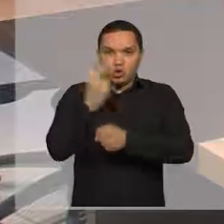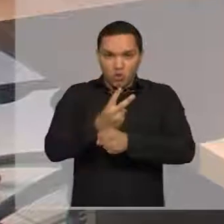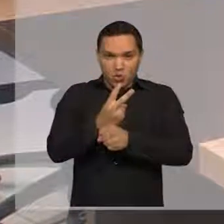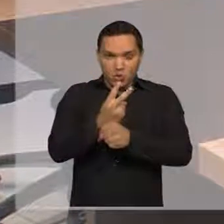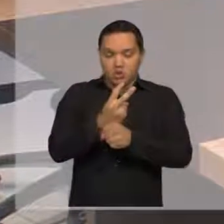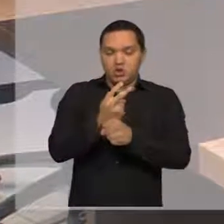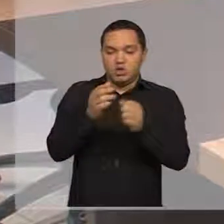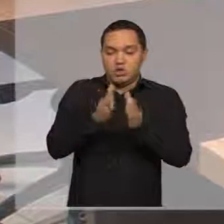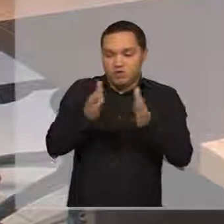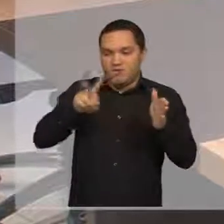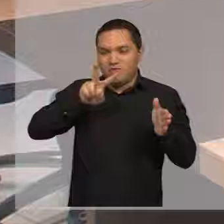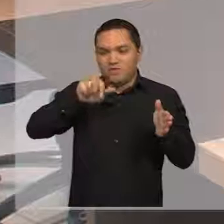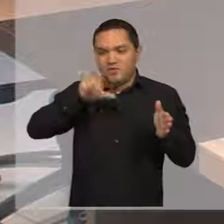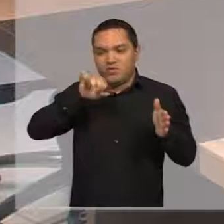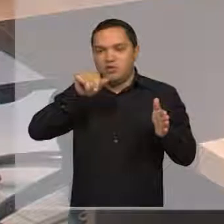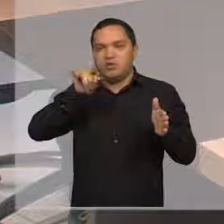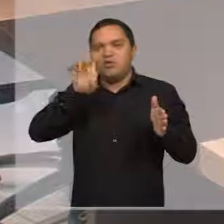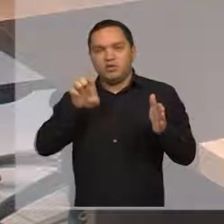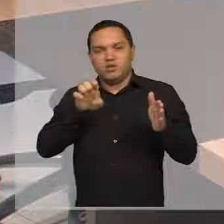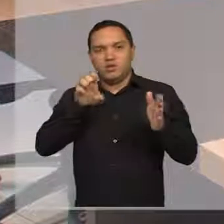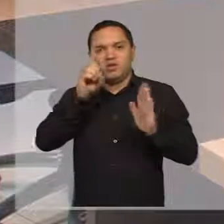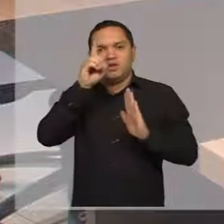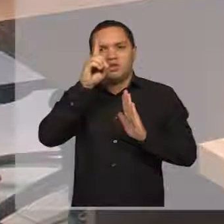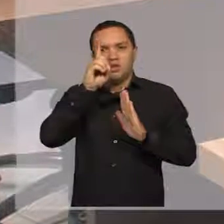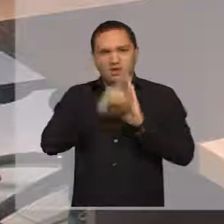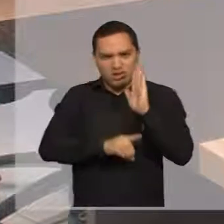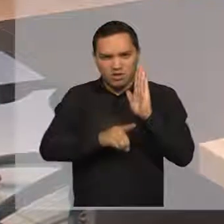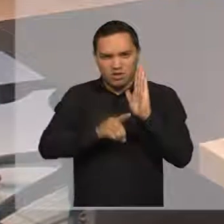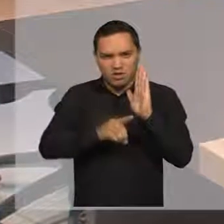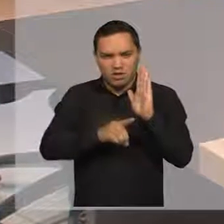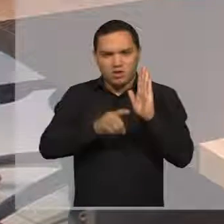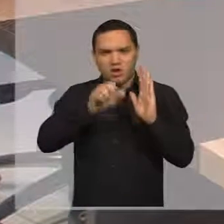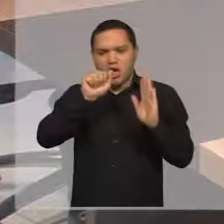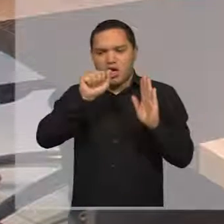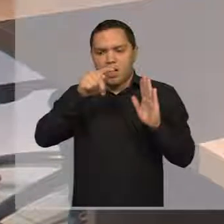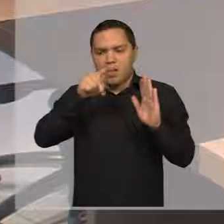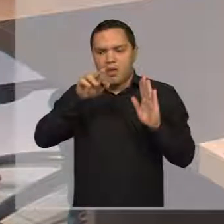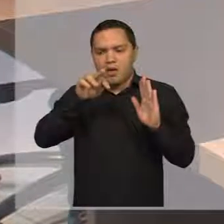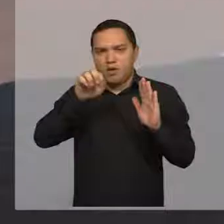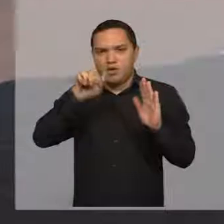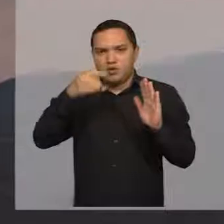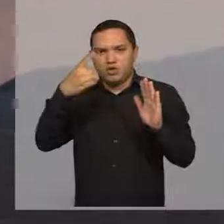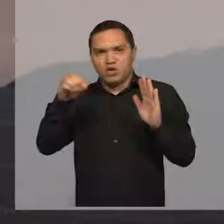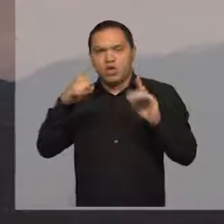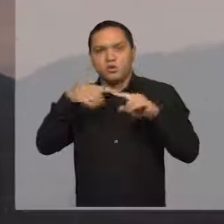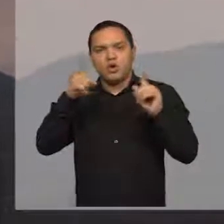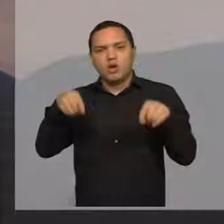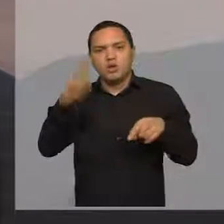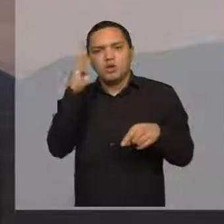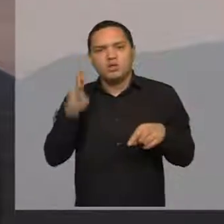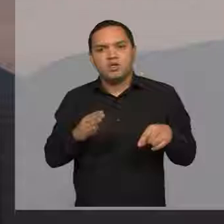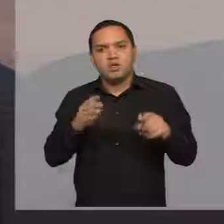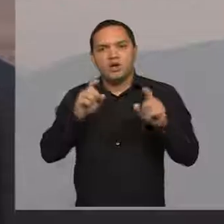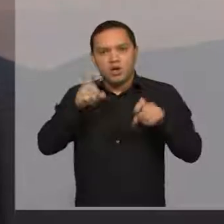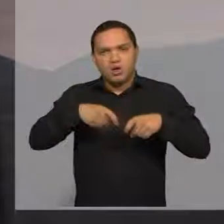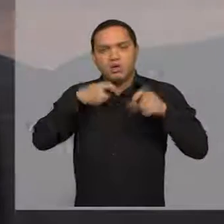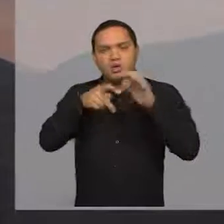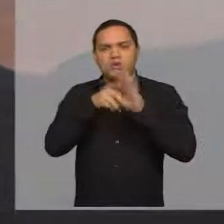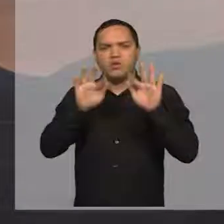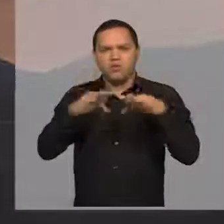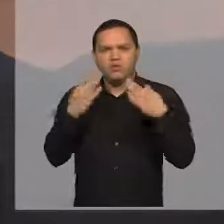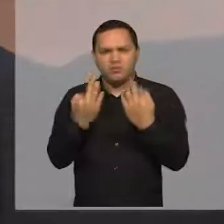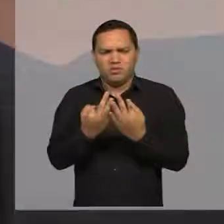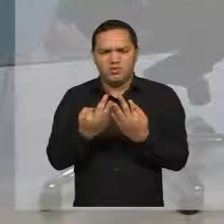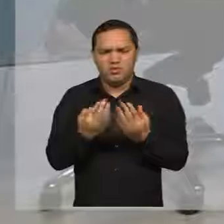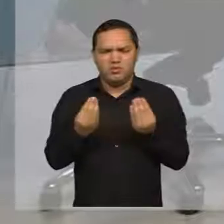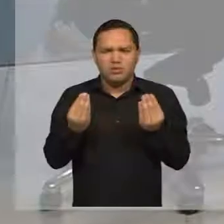de validade das declarações de aptidão do Programa Nacional de Agricultura Familiar. Pelo amor de